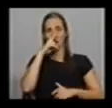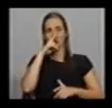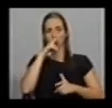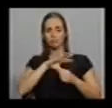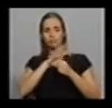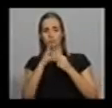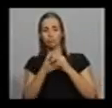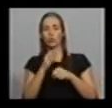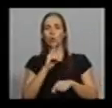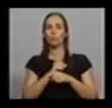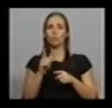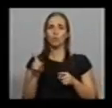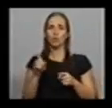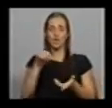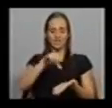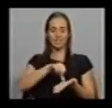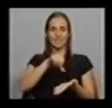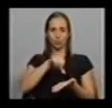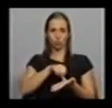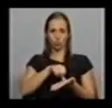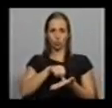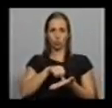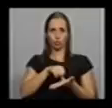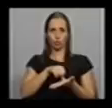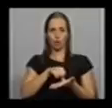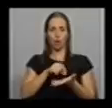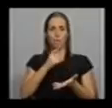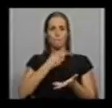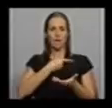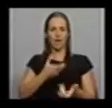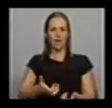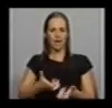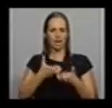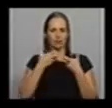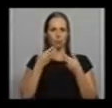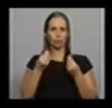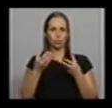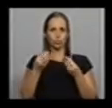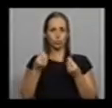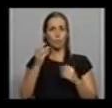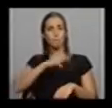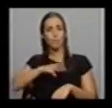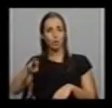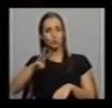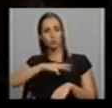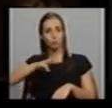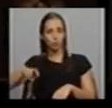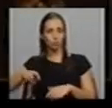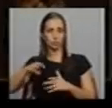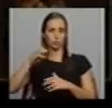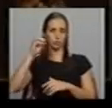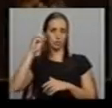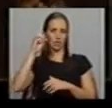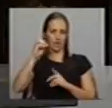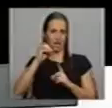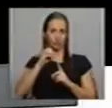estarem no centro destas galáxias, teriam que estar muito quentes, com quentes, milhões e milhões de graus, mas estes gás são ainda por cima